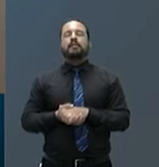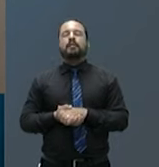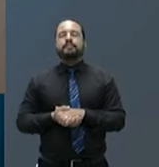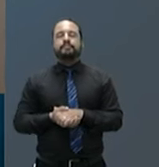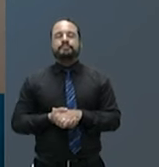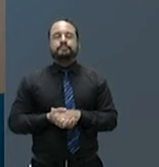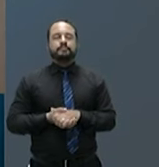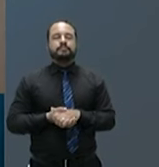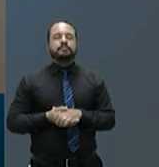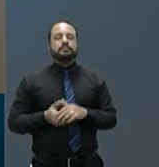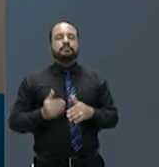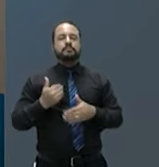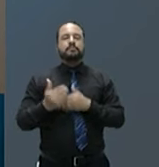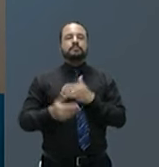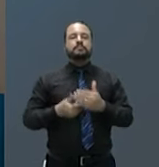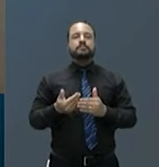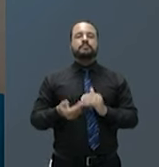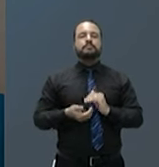Seguindo.